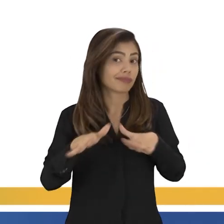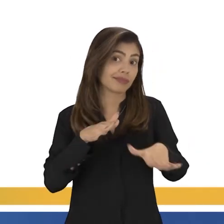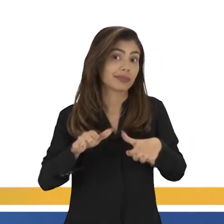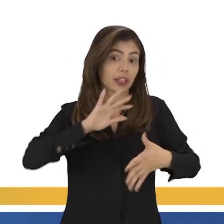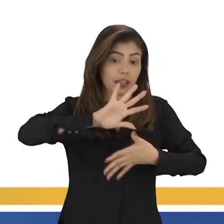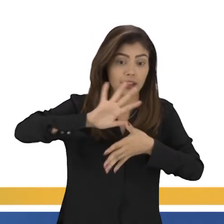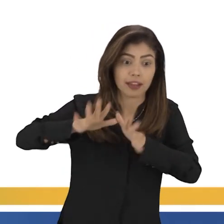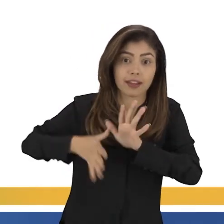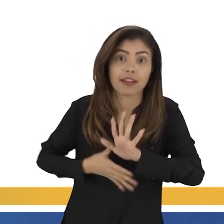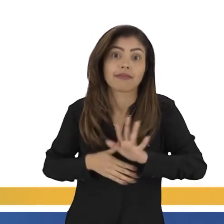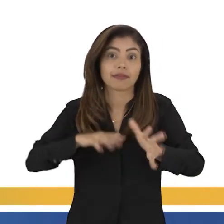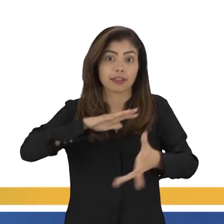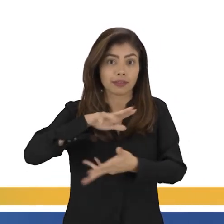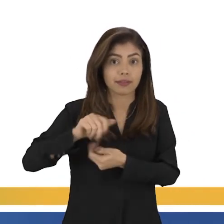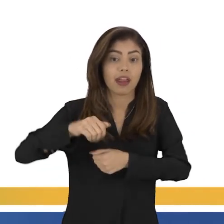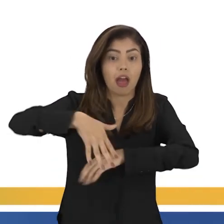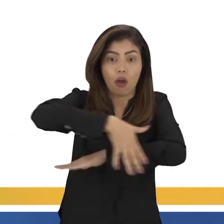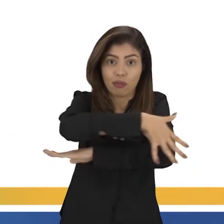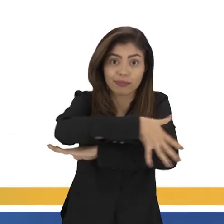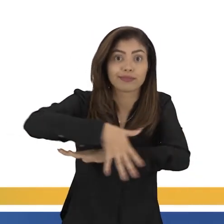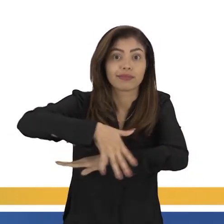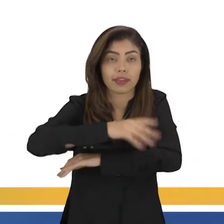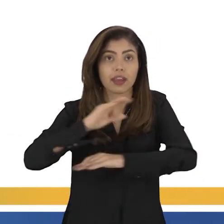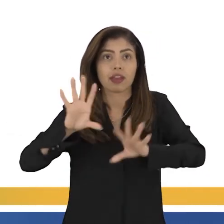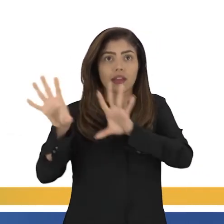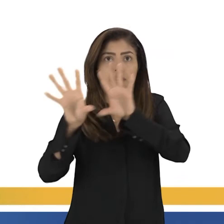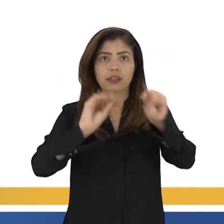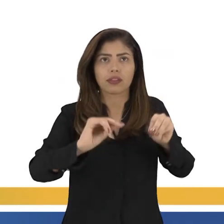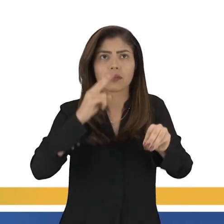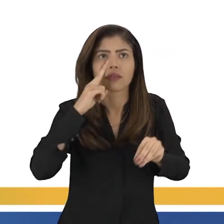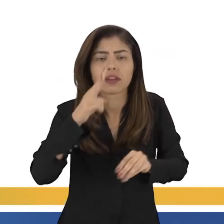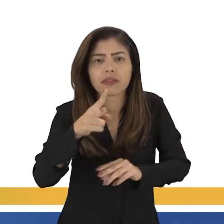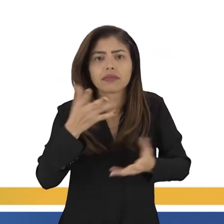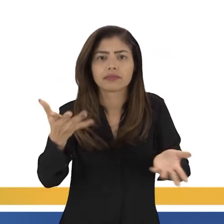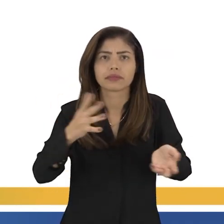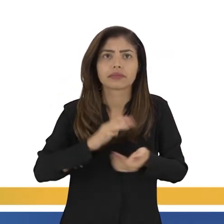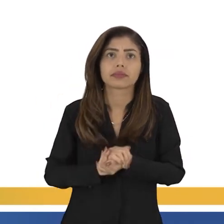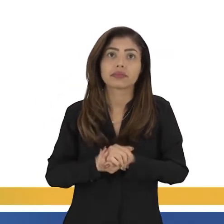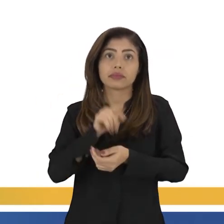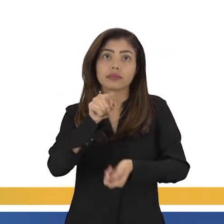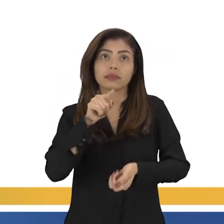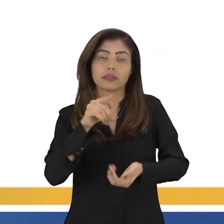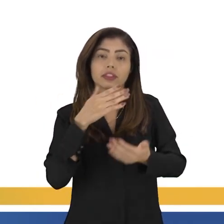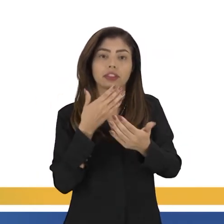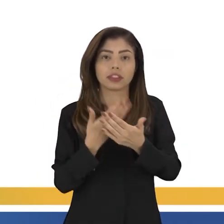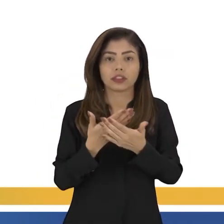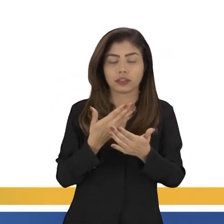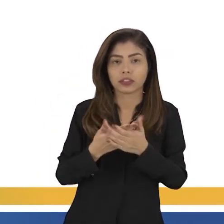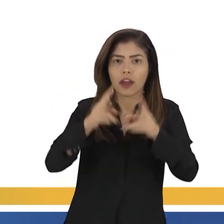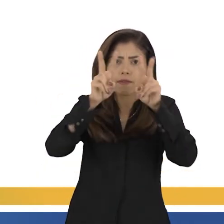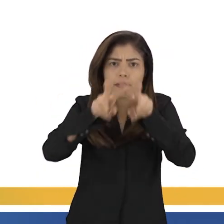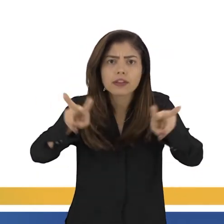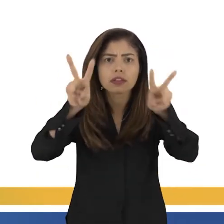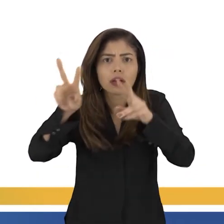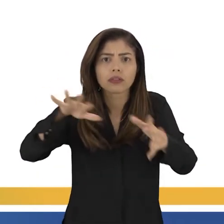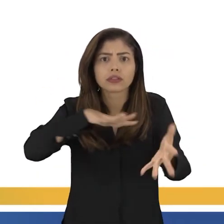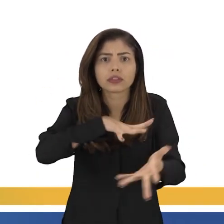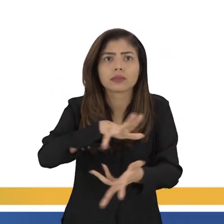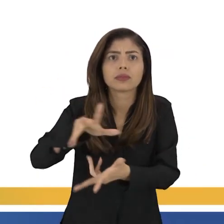movimentos. Em plena pandemia, as pessoas foram às ruas. E eu trouxe essa imagem, né, eu quero que você, estudante, construa a sua própria